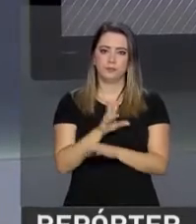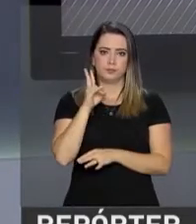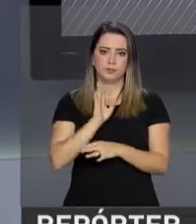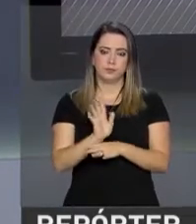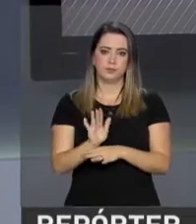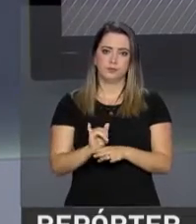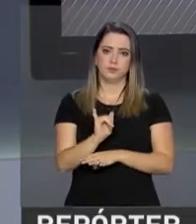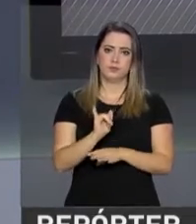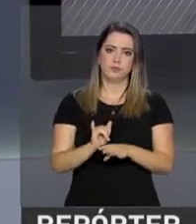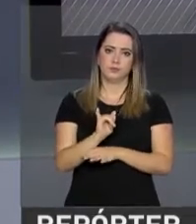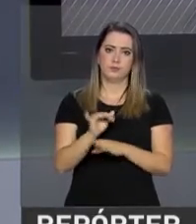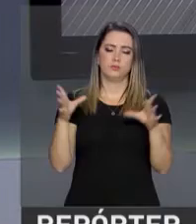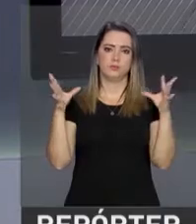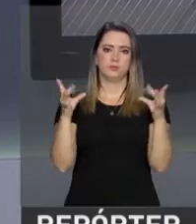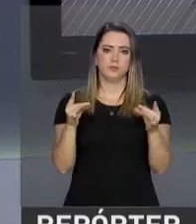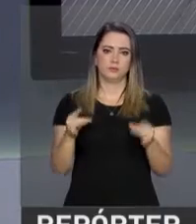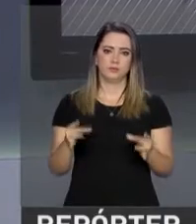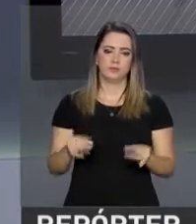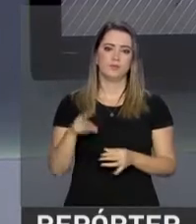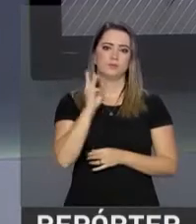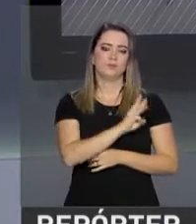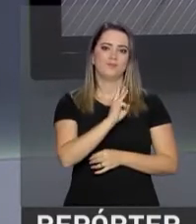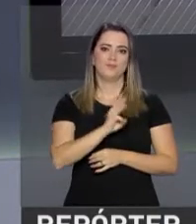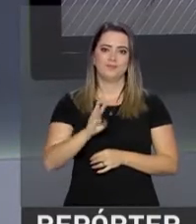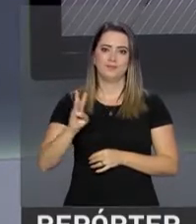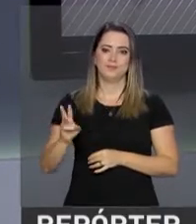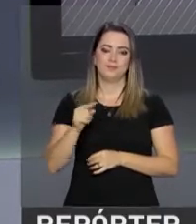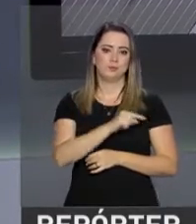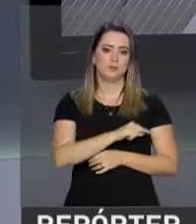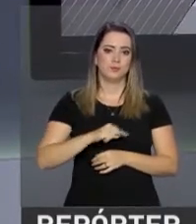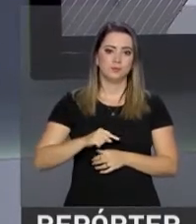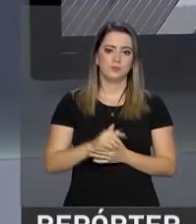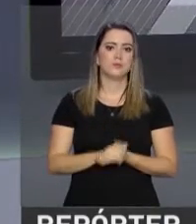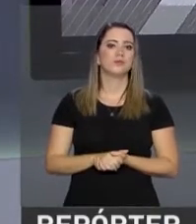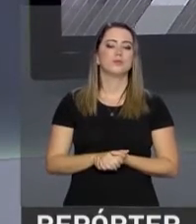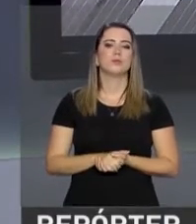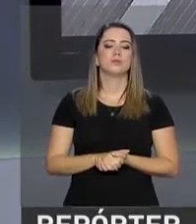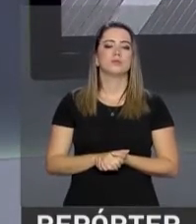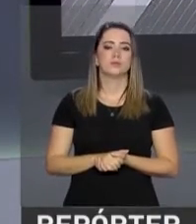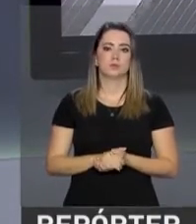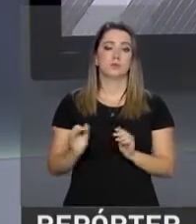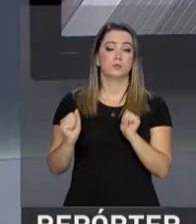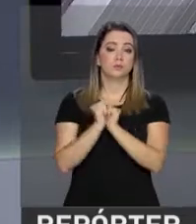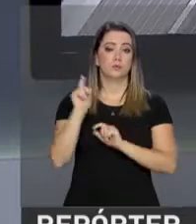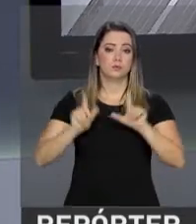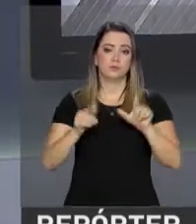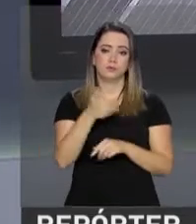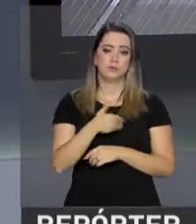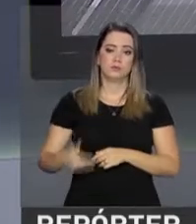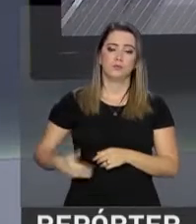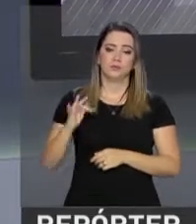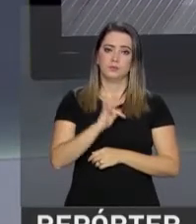aqui você pode rever as reportagens no youtube e toda nossa programação também está na página da nbr na internet continue com a gente